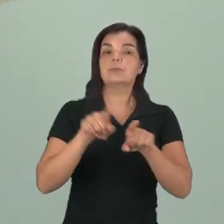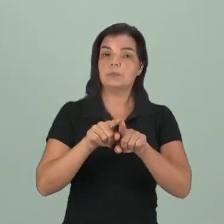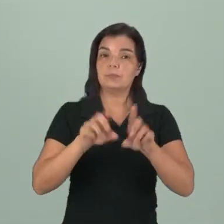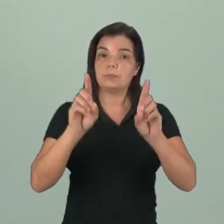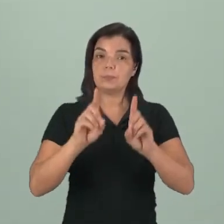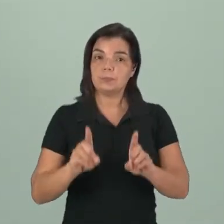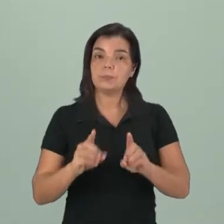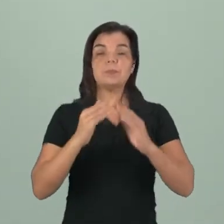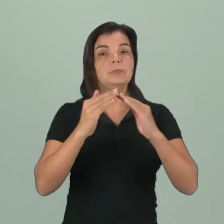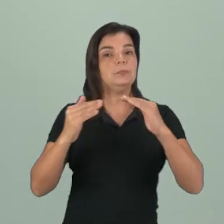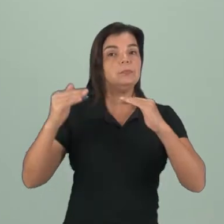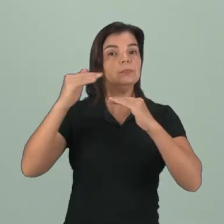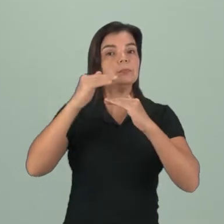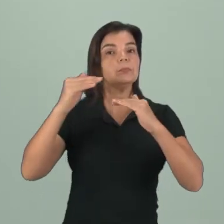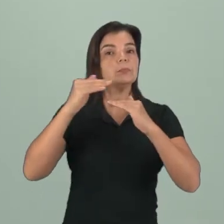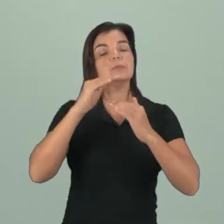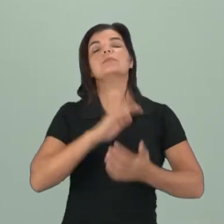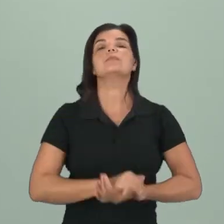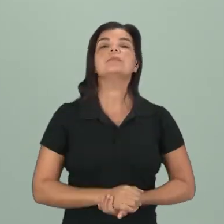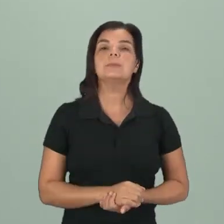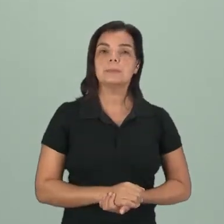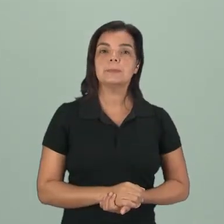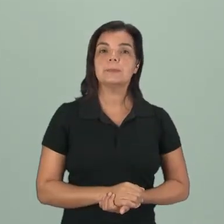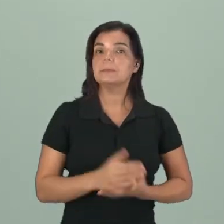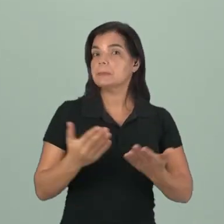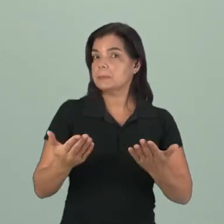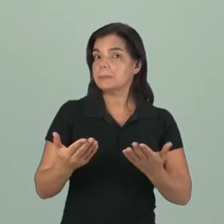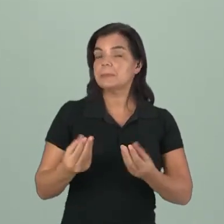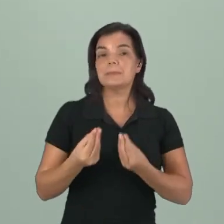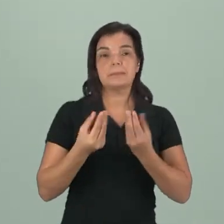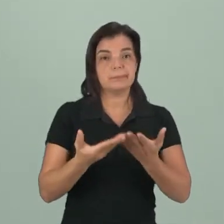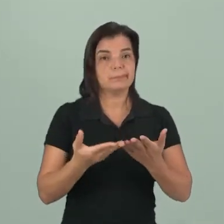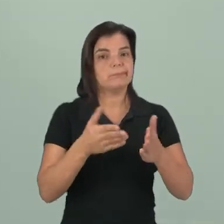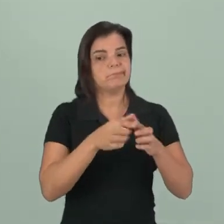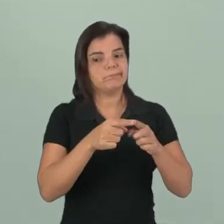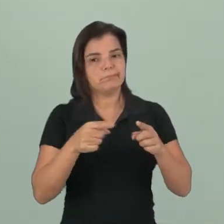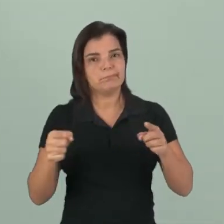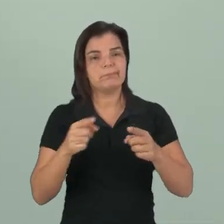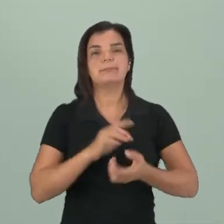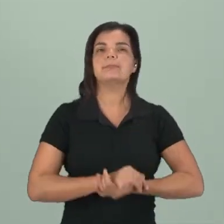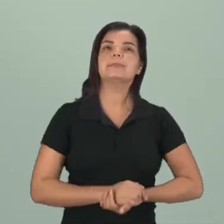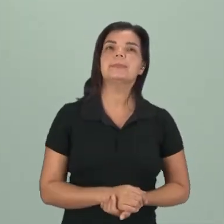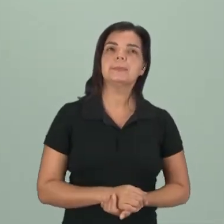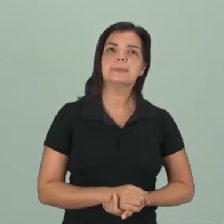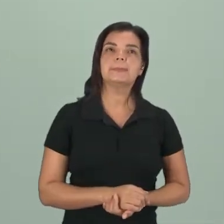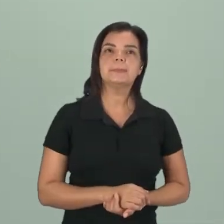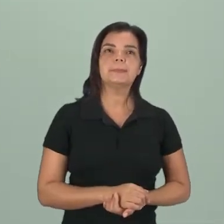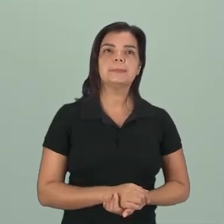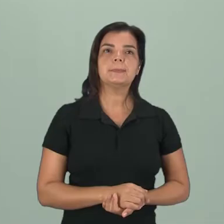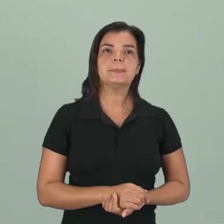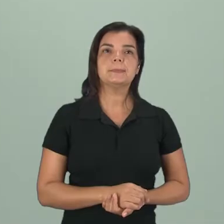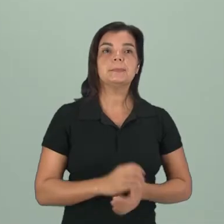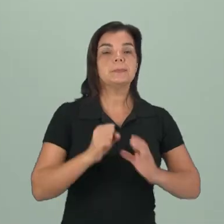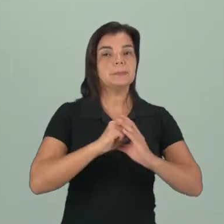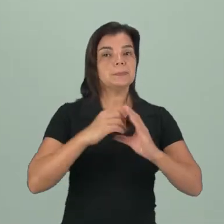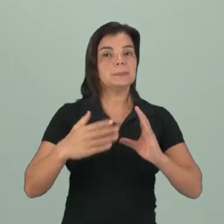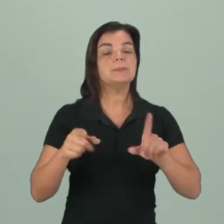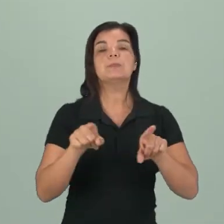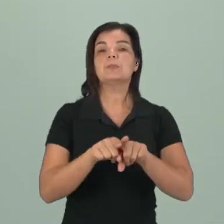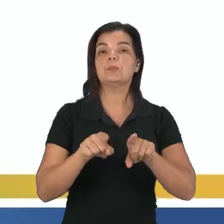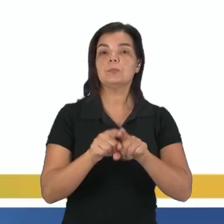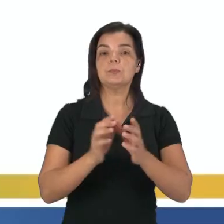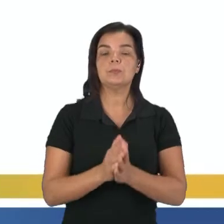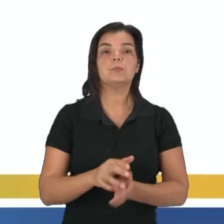de superioridade humana aplicavam naquele período. Vamos lá, continuando. Outras características.